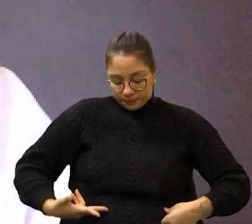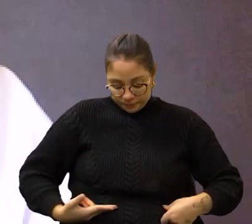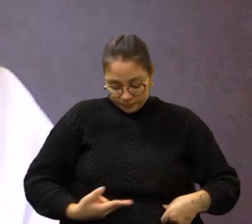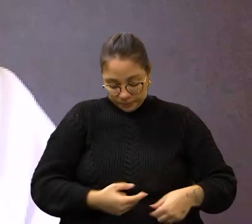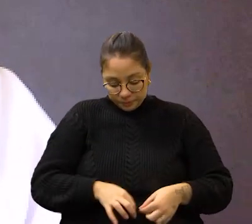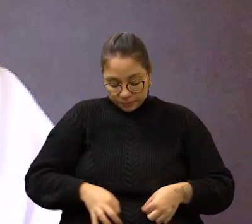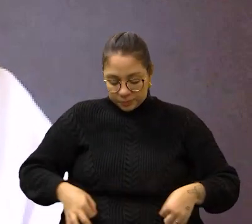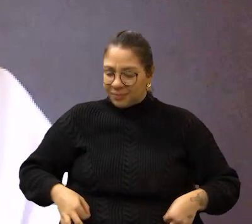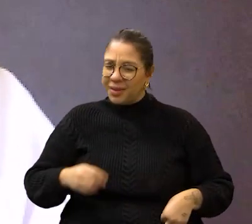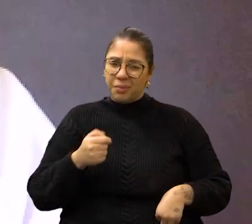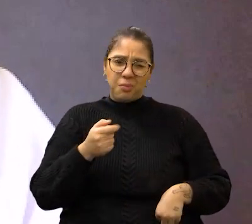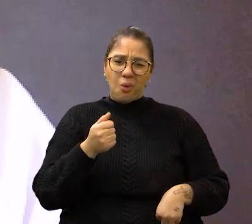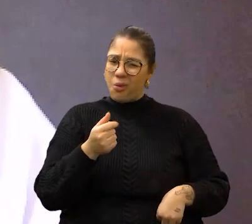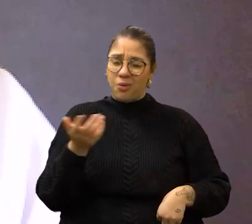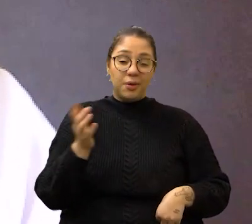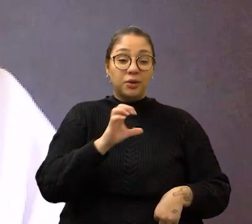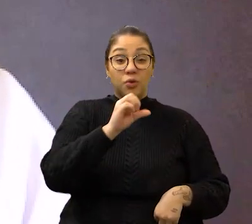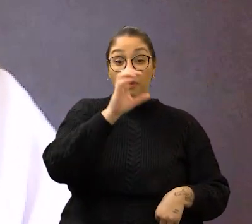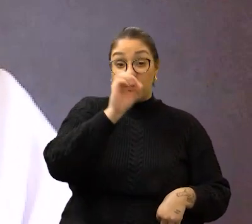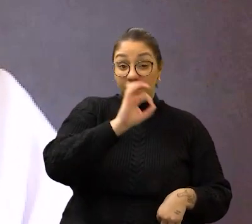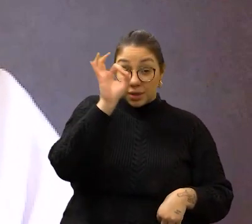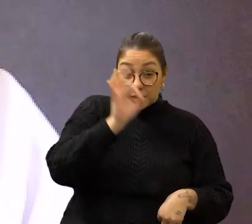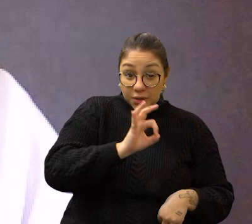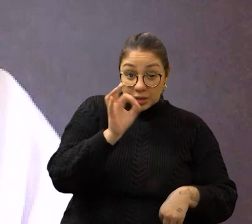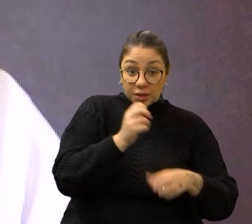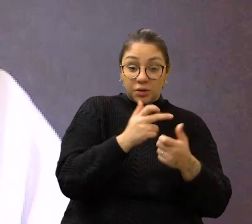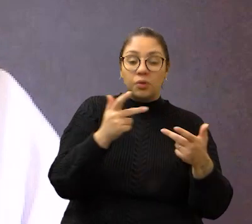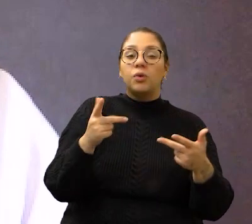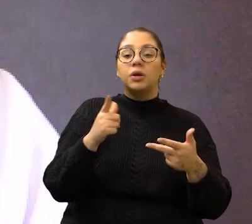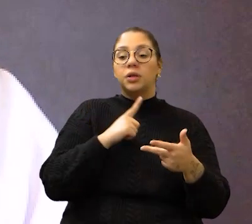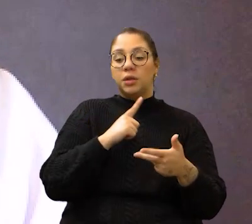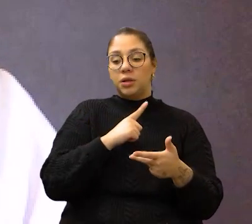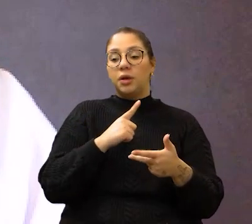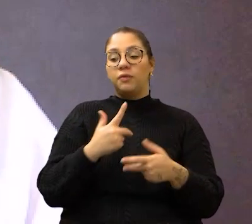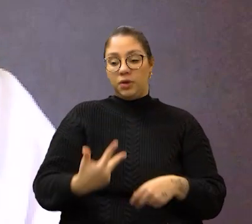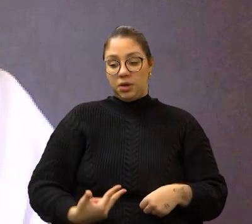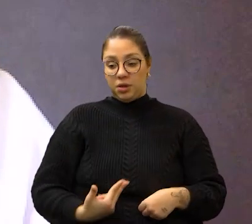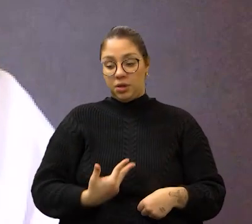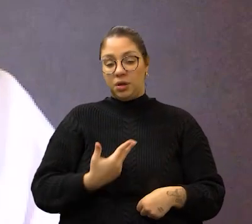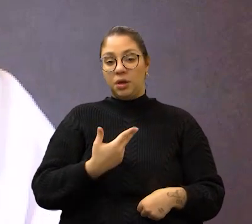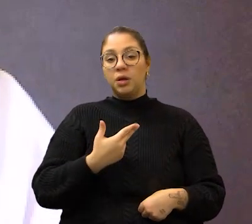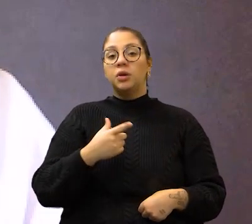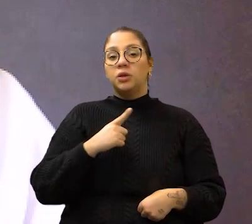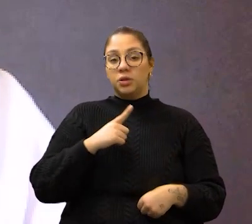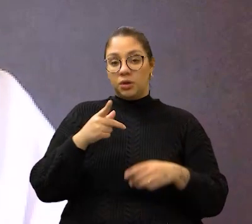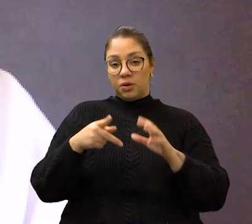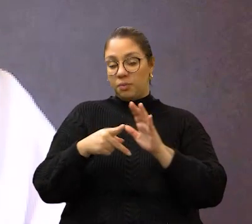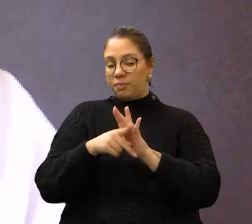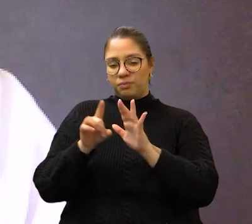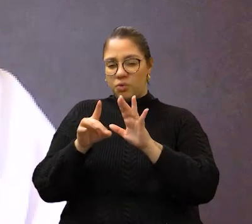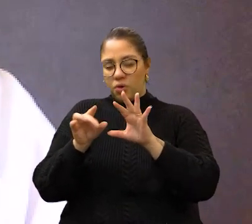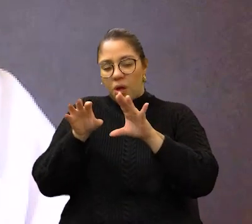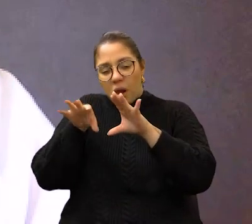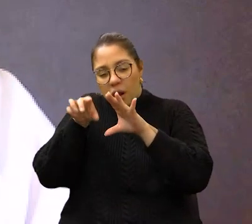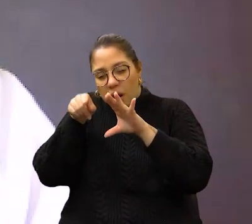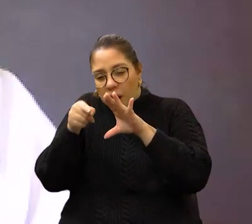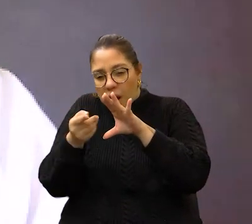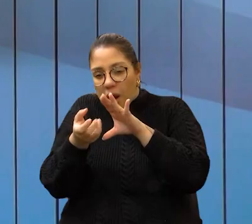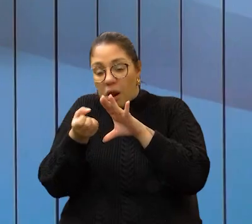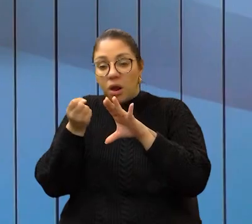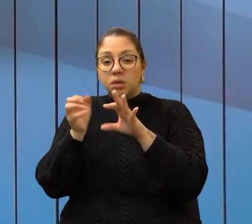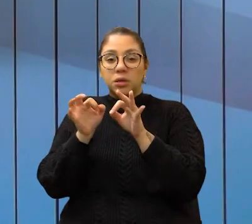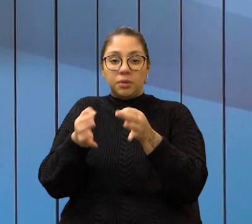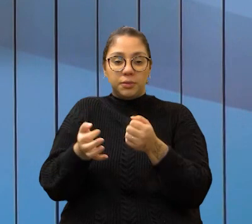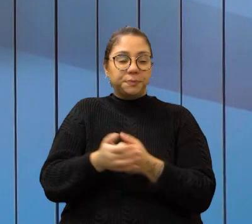de exceção. 90% dos casos, a gente consegue fazer cirurgias laparoscópicas via minimamente invasiva. Doutor, é muito bom